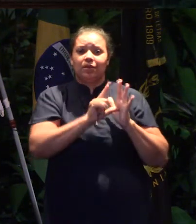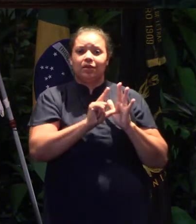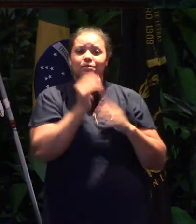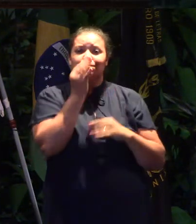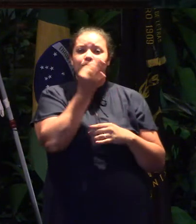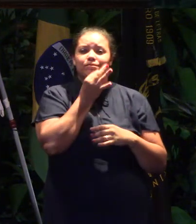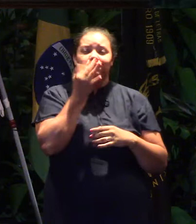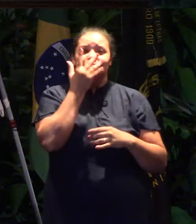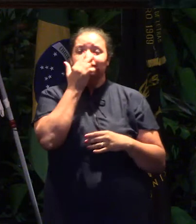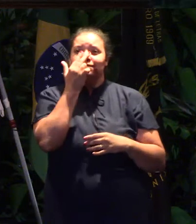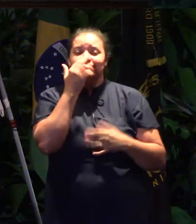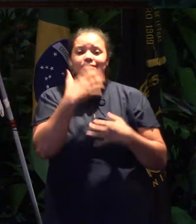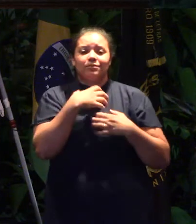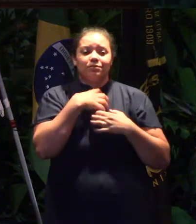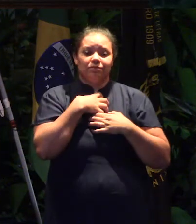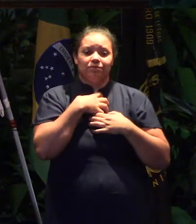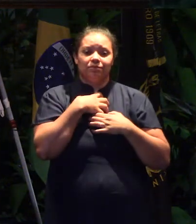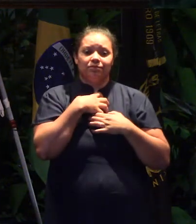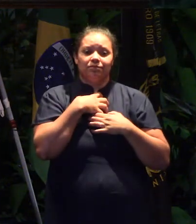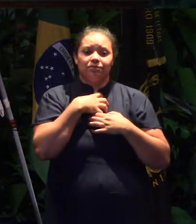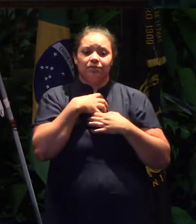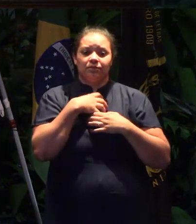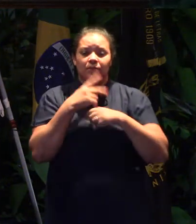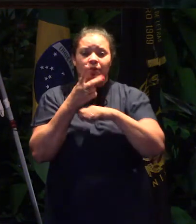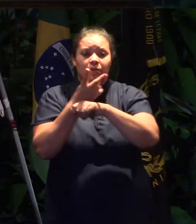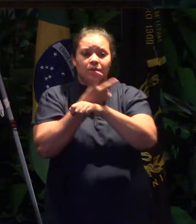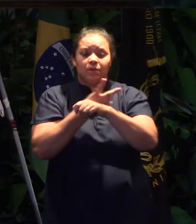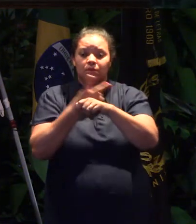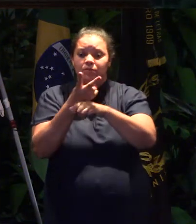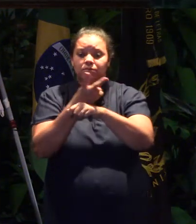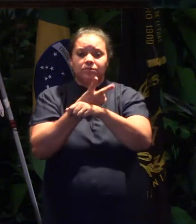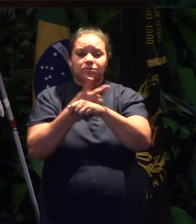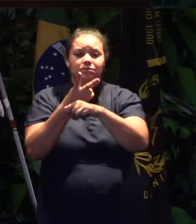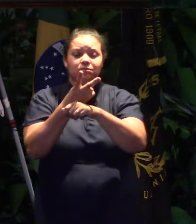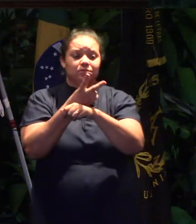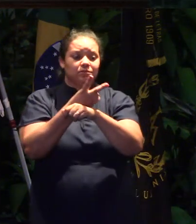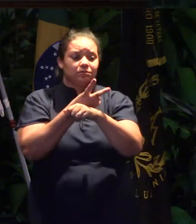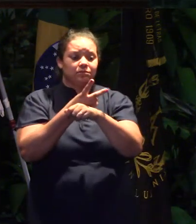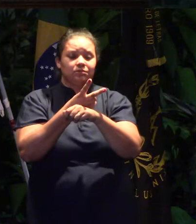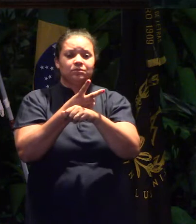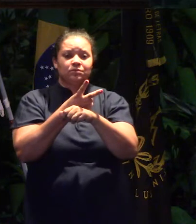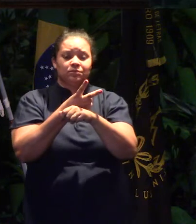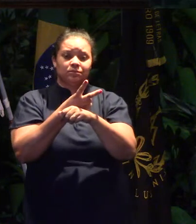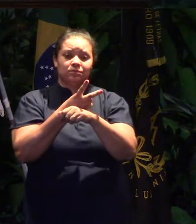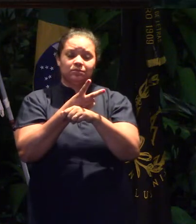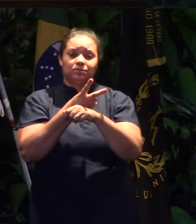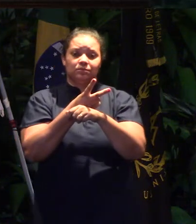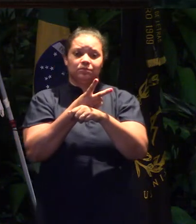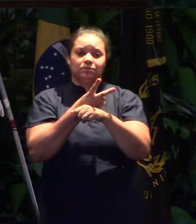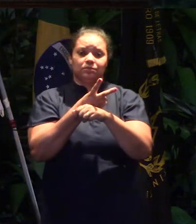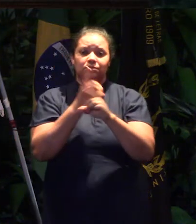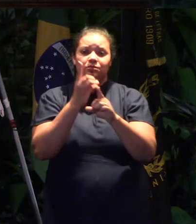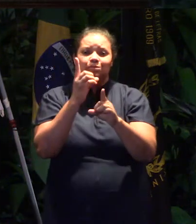música interior? Vasculhou com um braço próximo de sua cabeça e não demorou a encontrar um